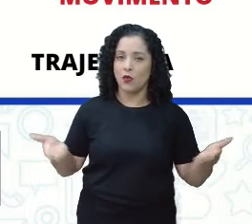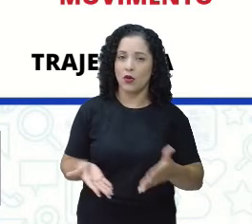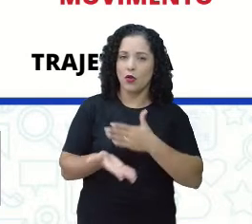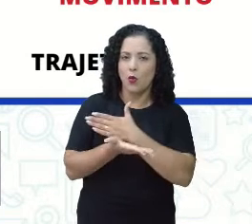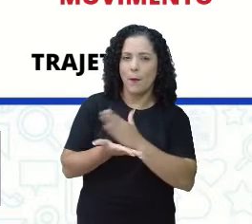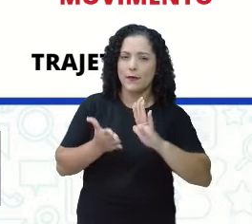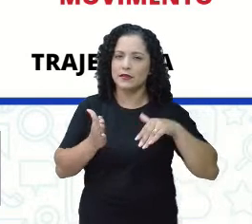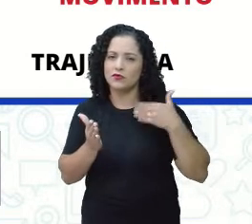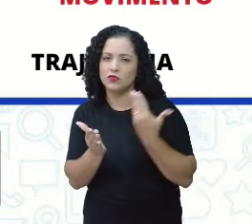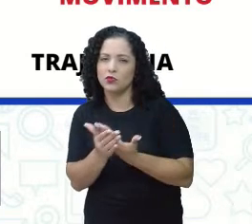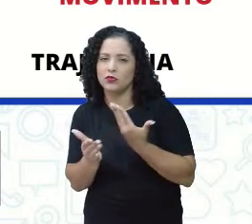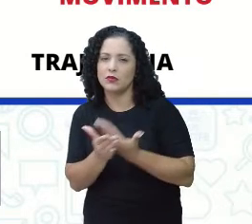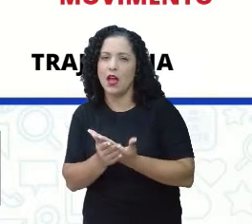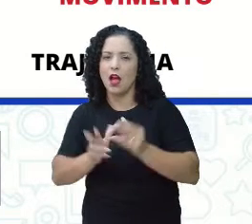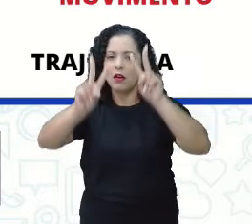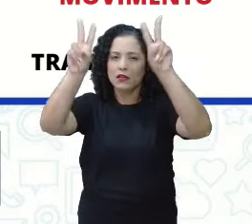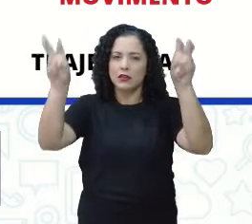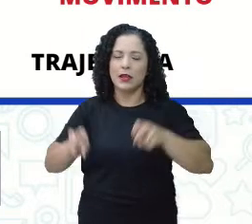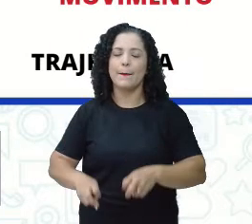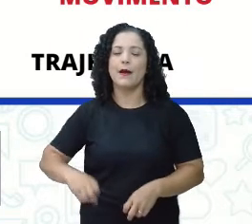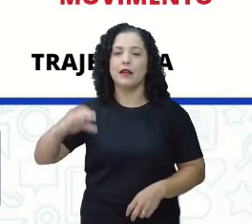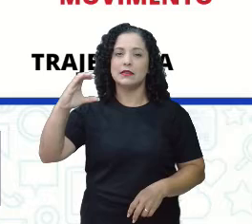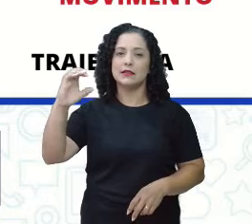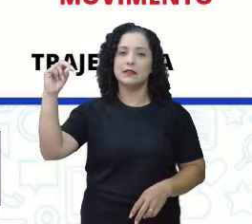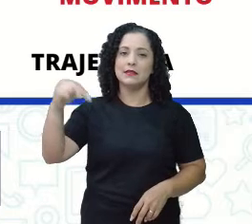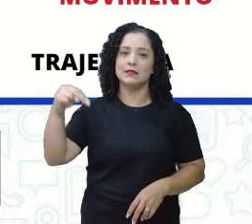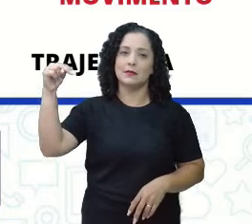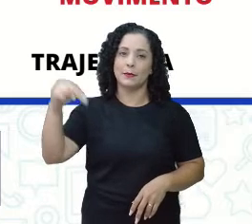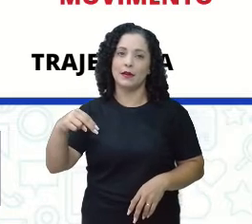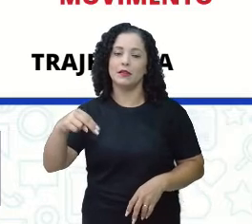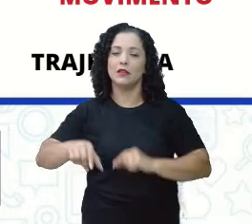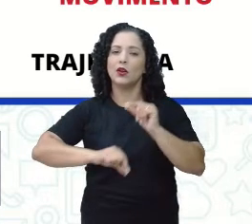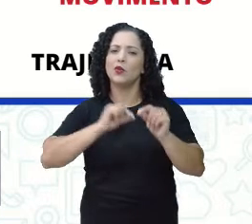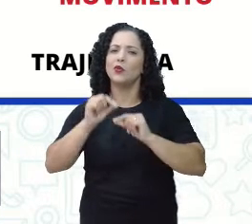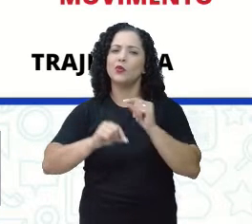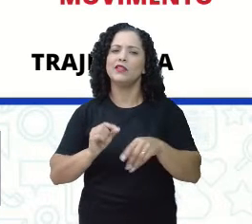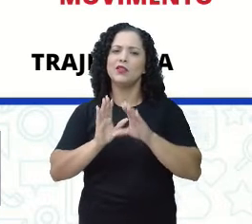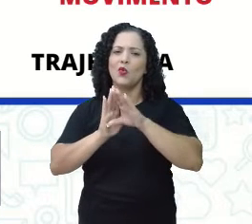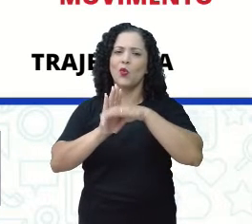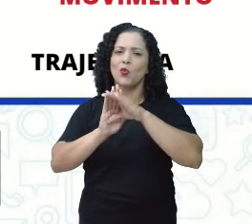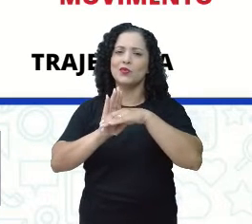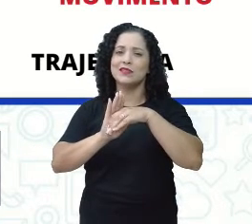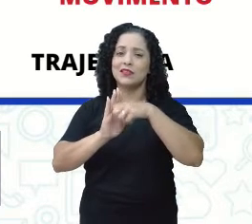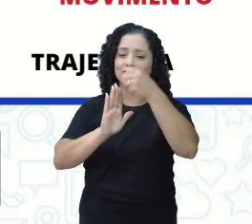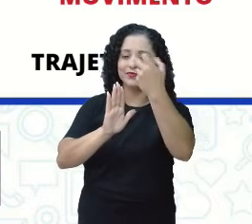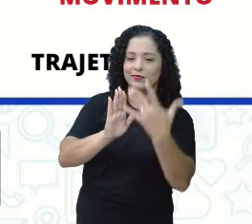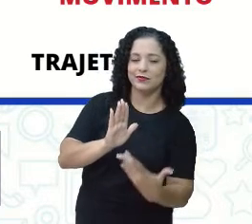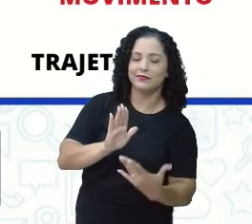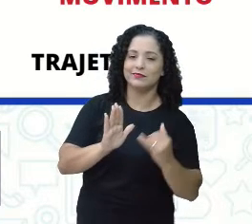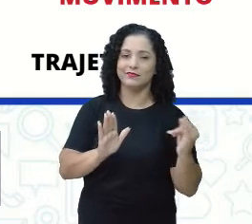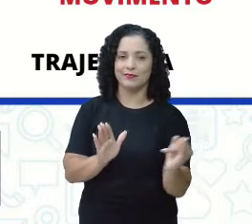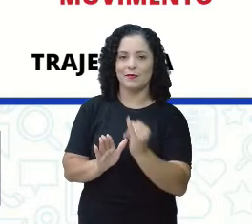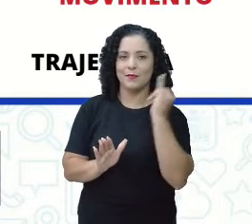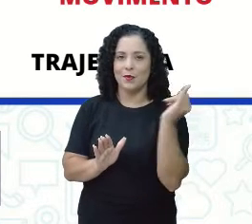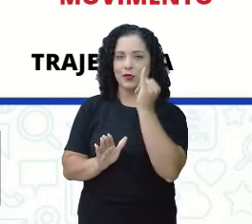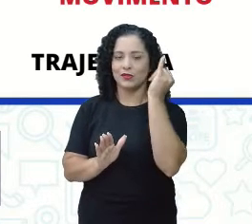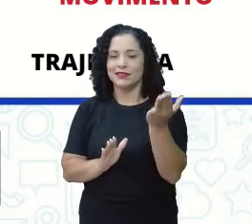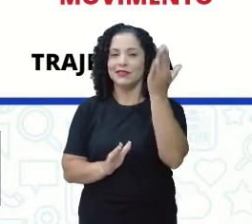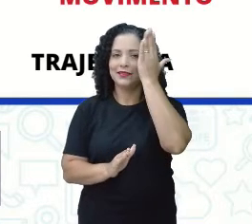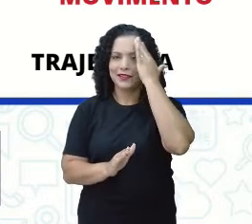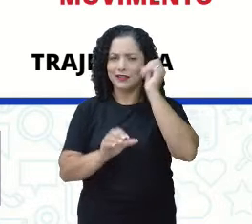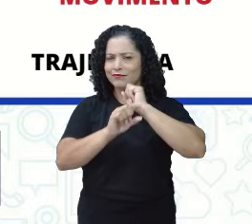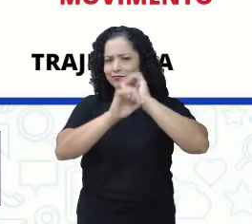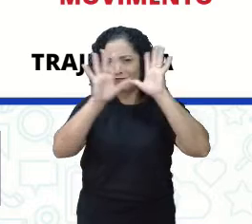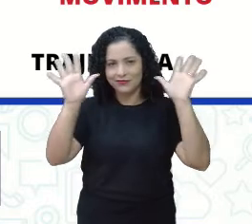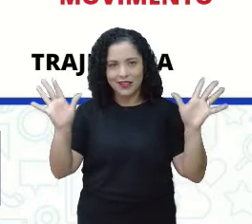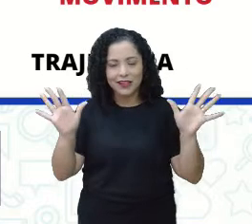da cinemática, nós vamos trazer alguns conceitos que são muito importantes para a gente poder entender essa questão da